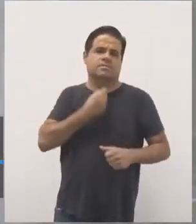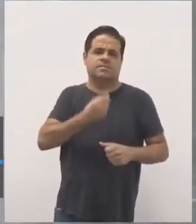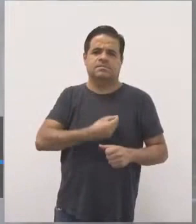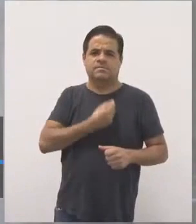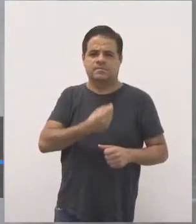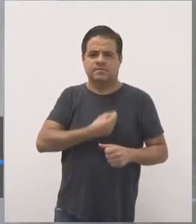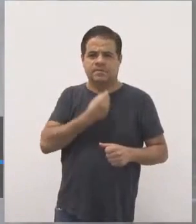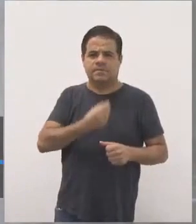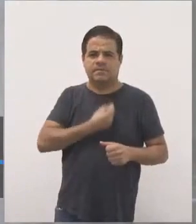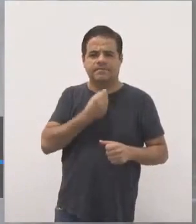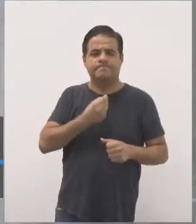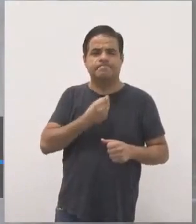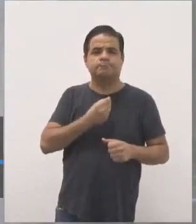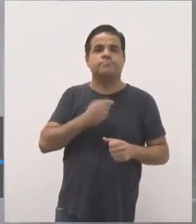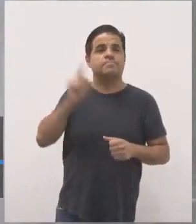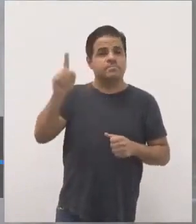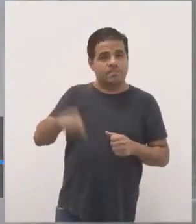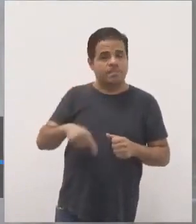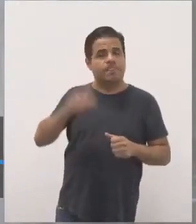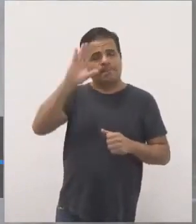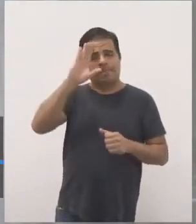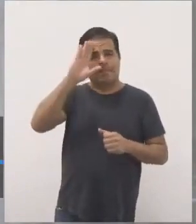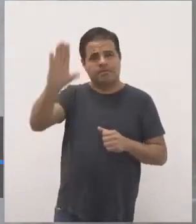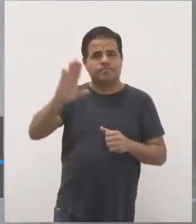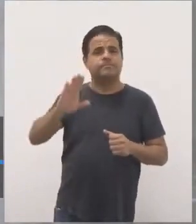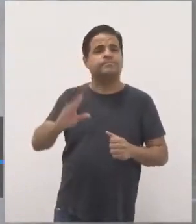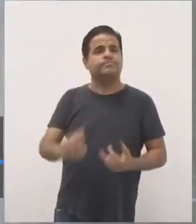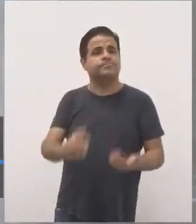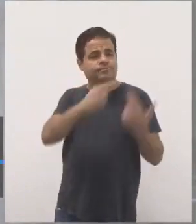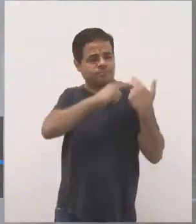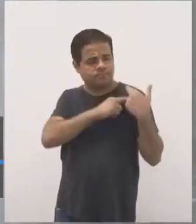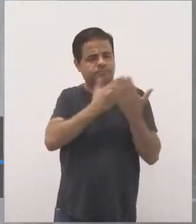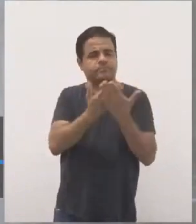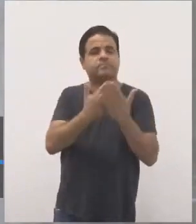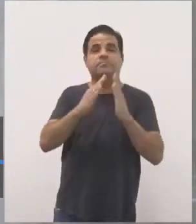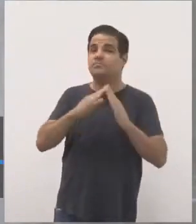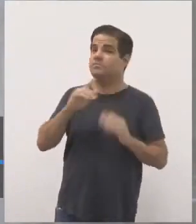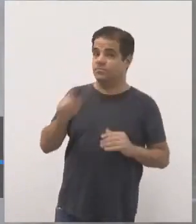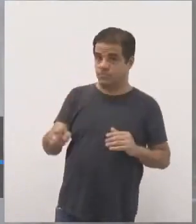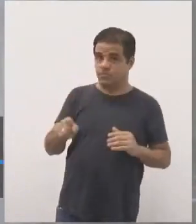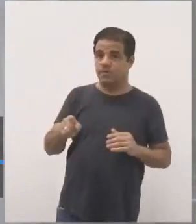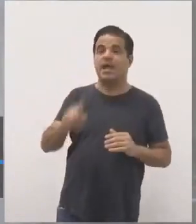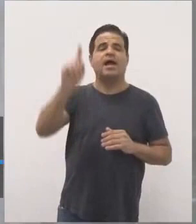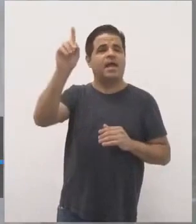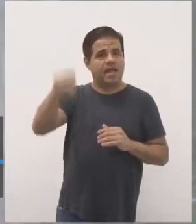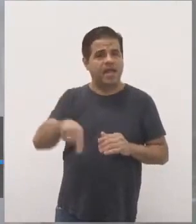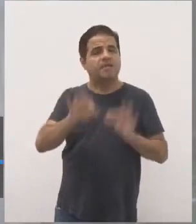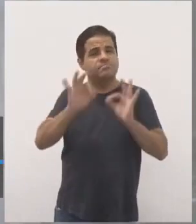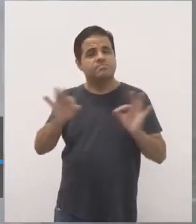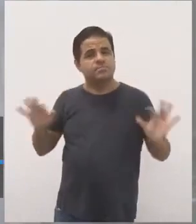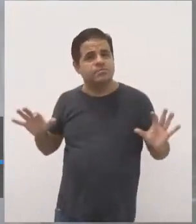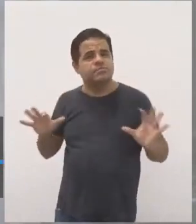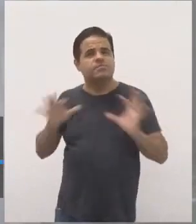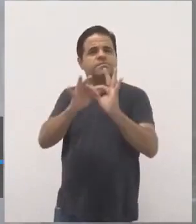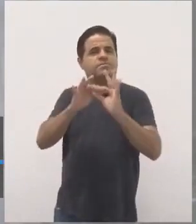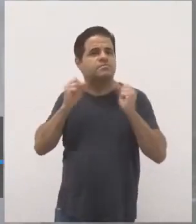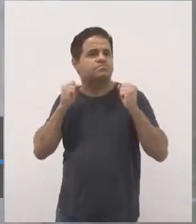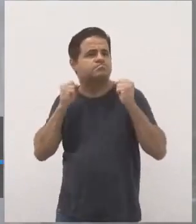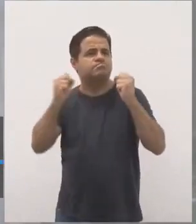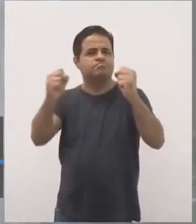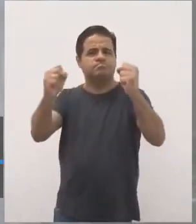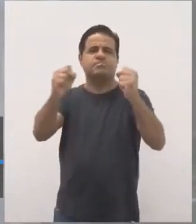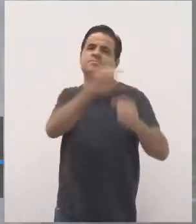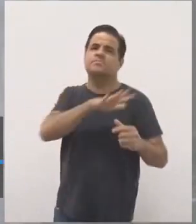né, e esse é o principal papel da escola, né, é justamente fortalecer o que a gente chama